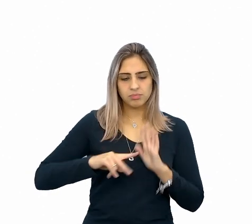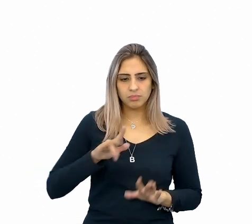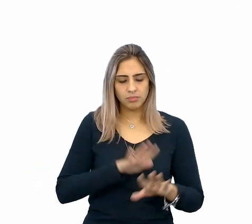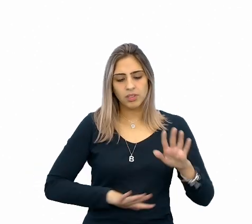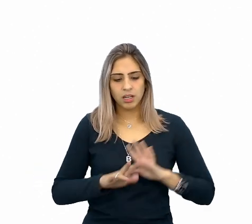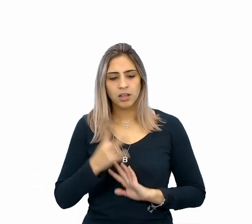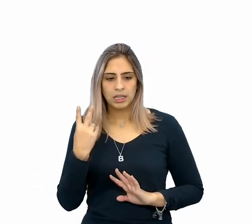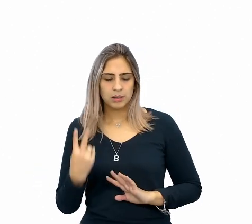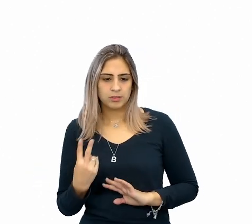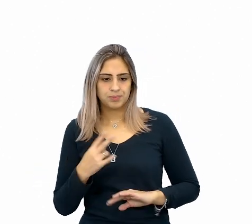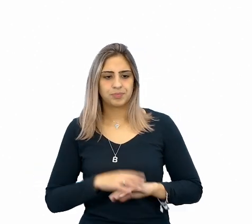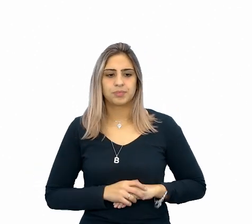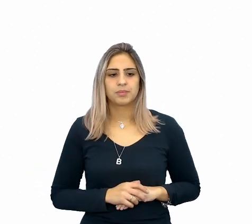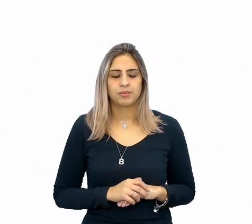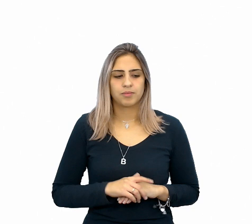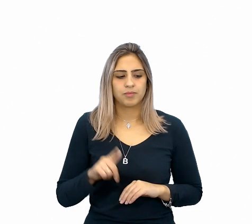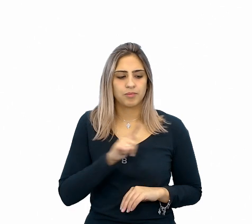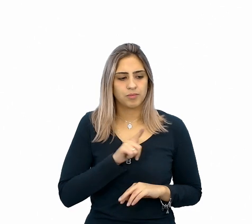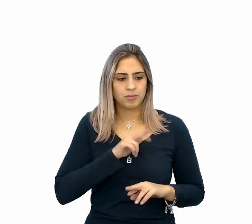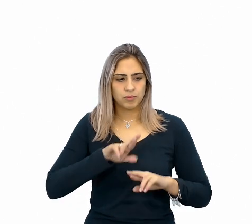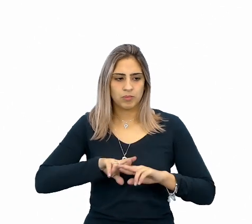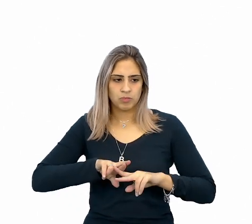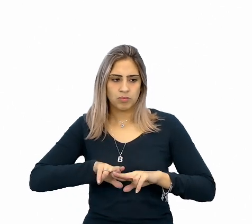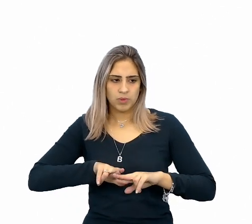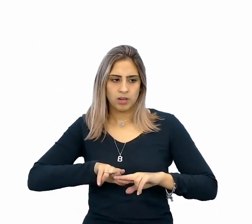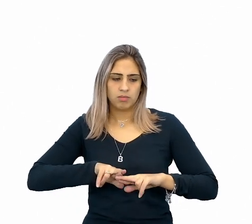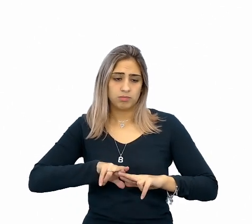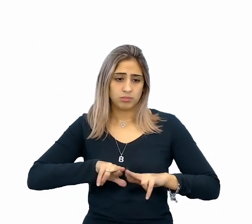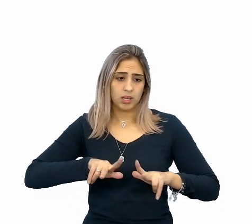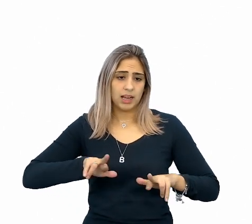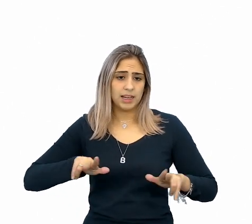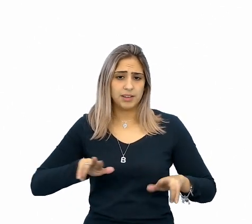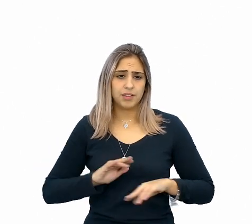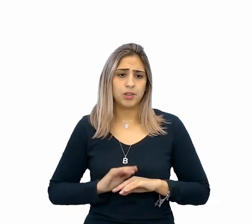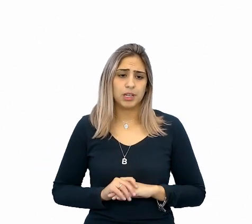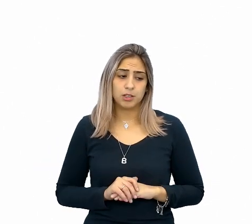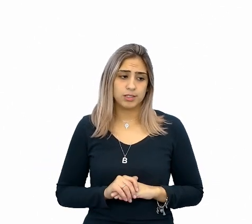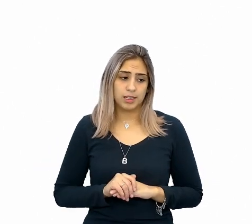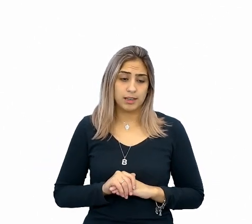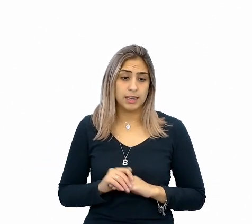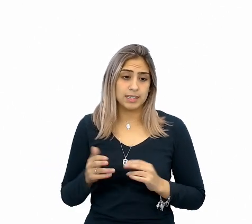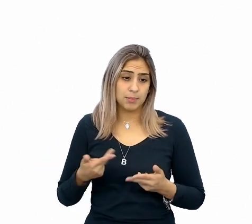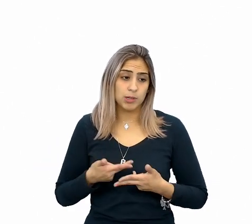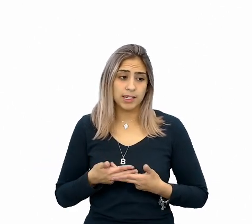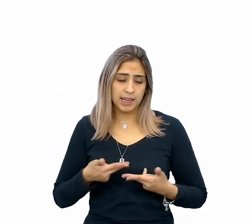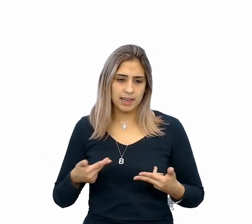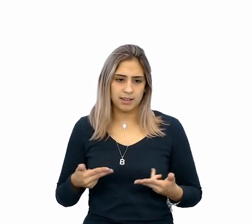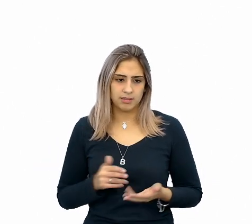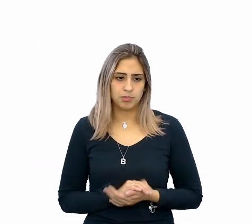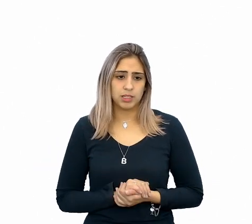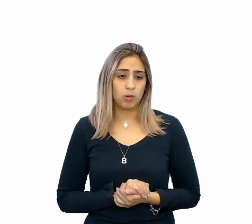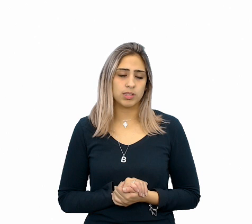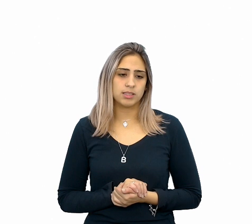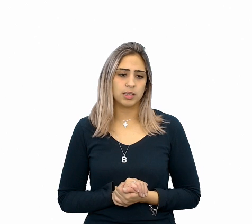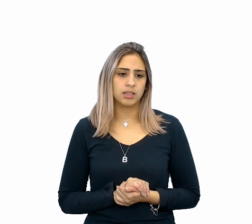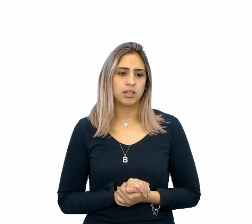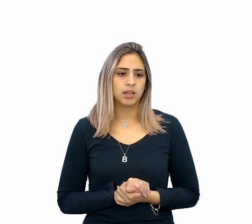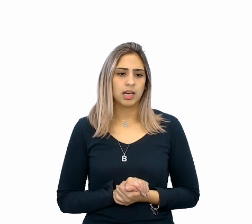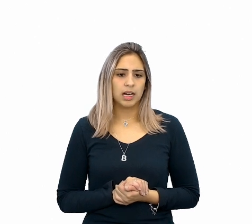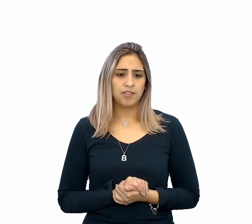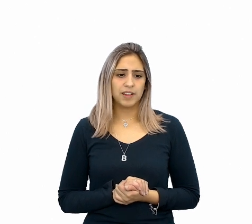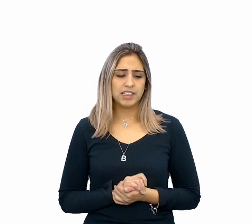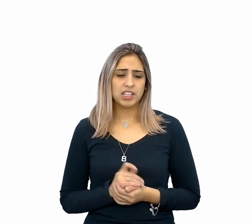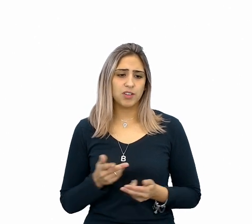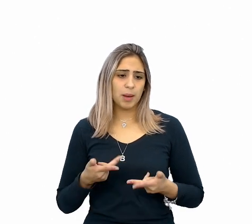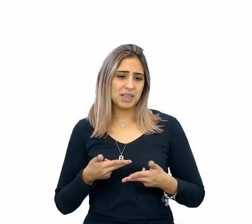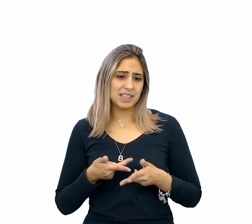né, temos vários destaques que podem ser feitos. Então, as orientações do professor que